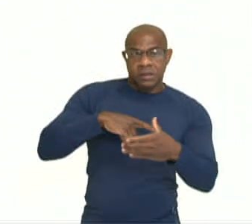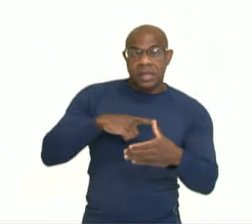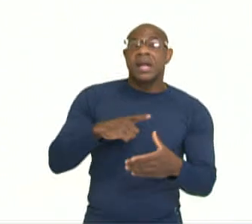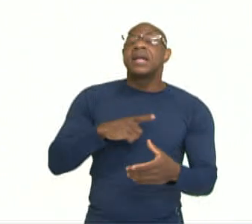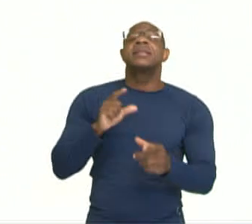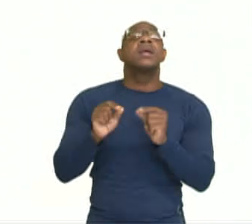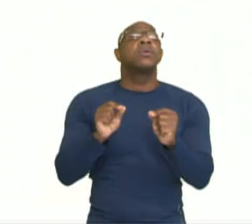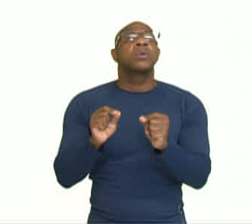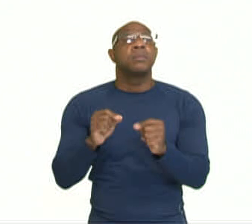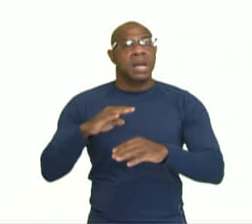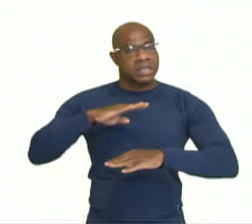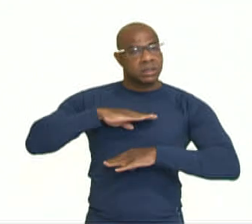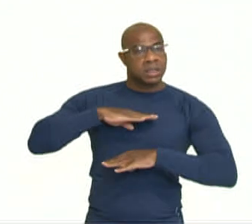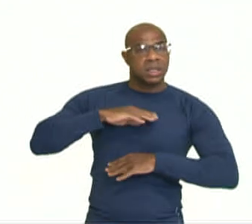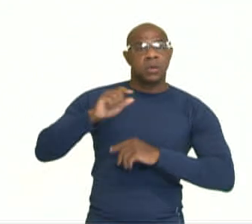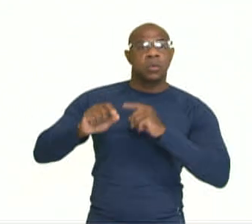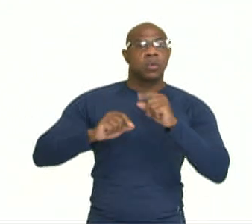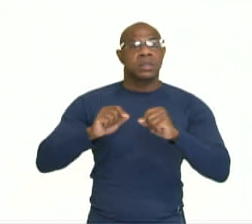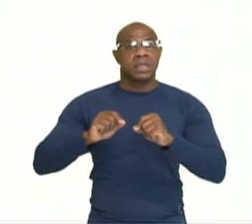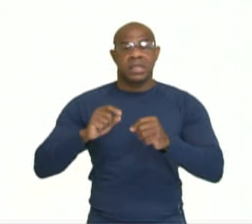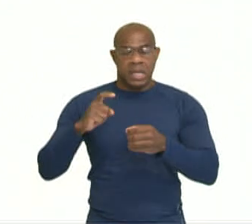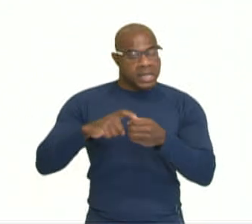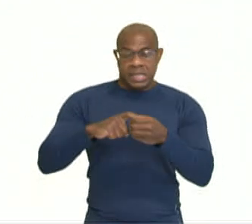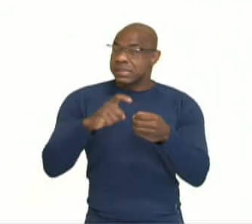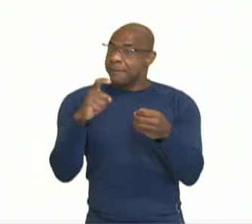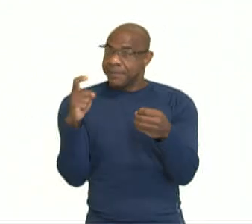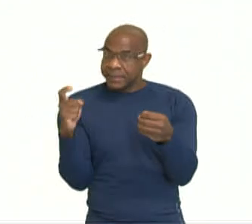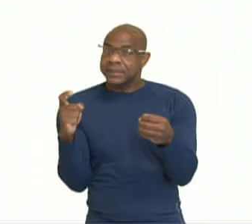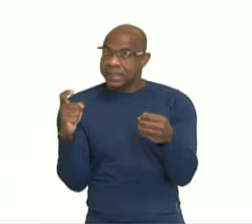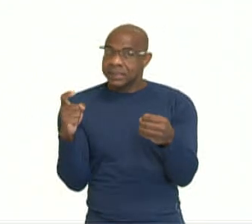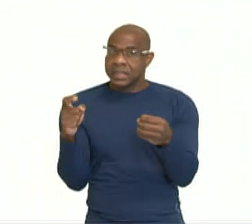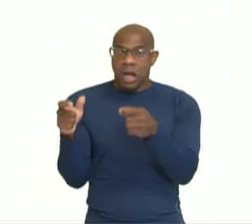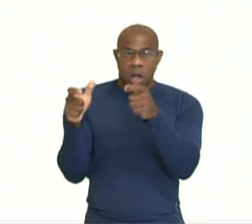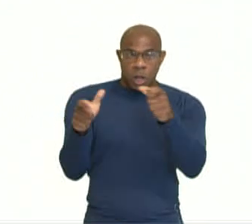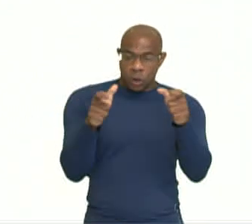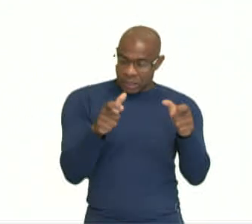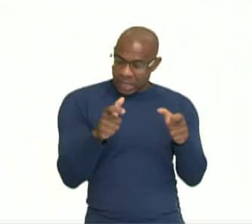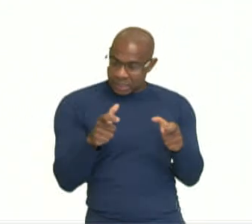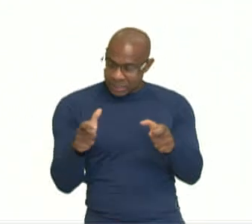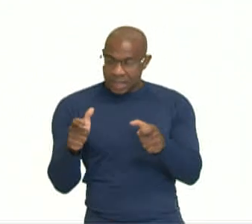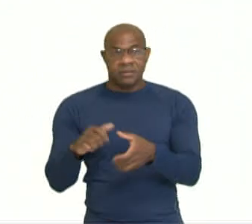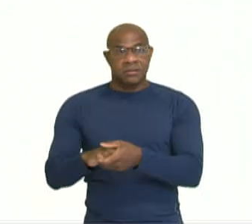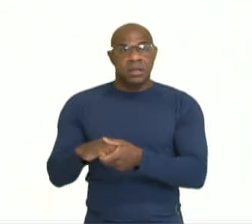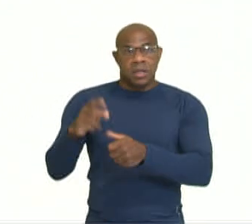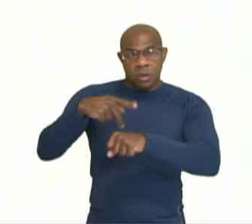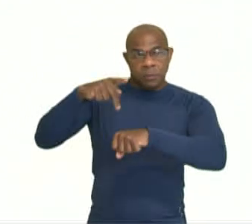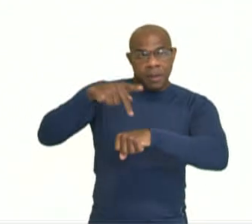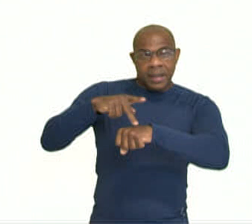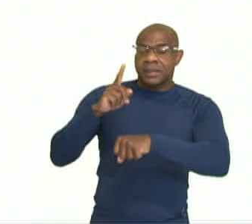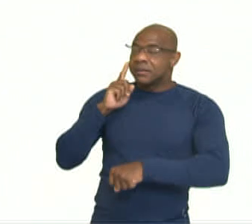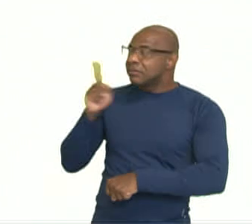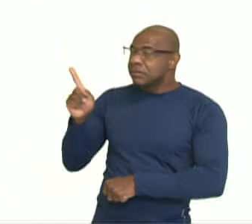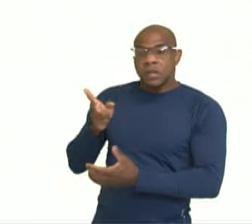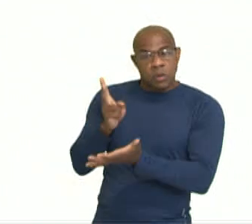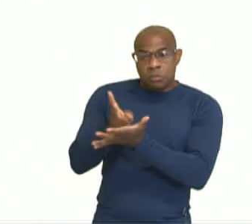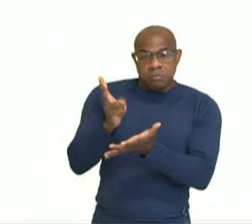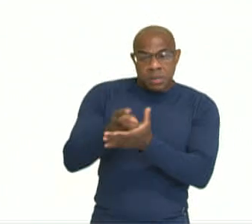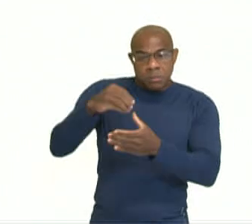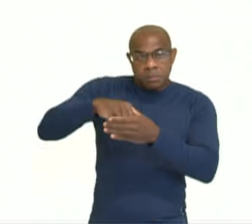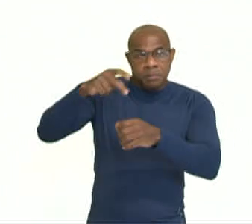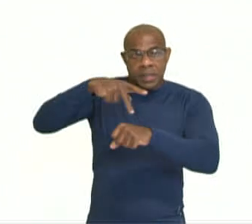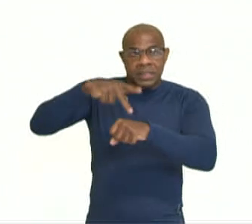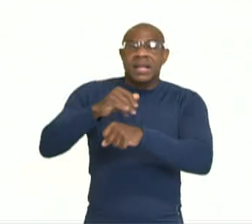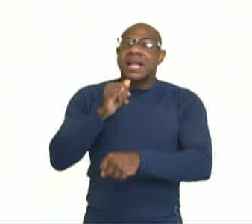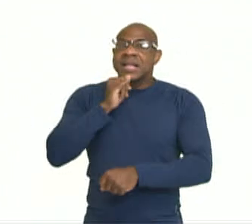uma situação de extrema independência às localidades, mesmo estando dentro de um mesmo país. O exemplo